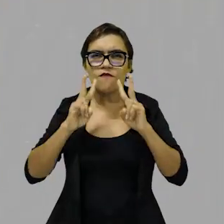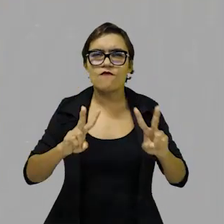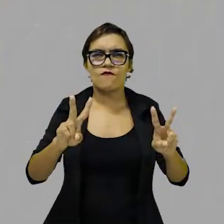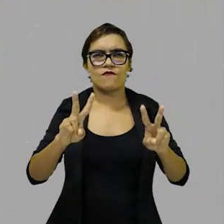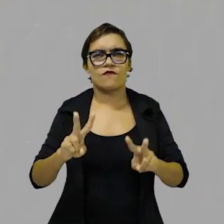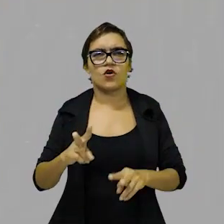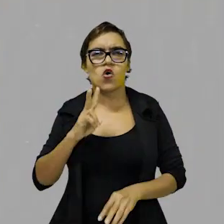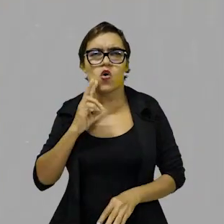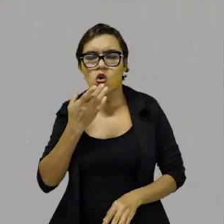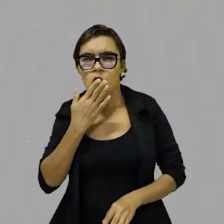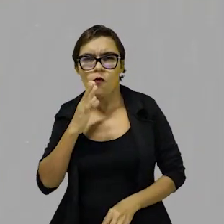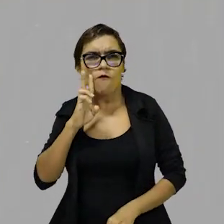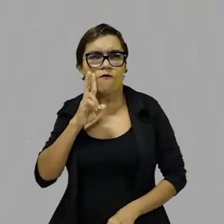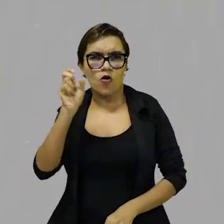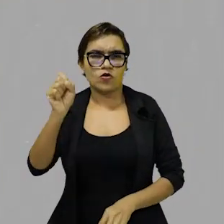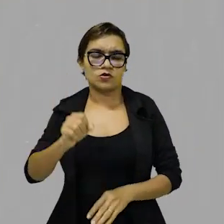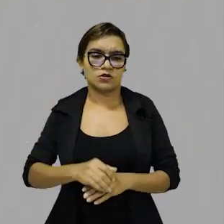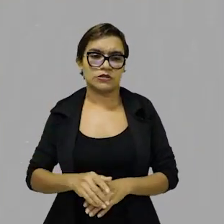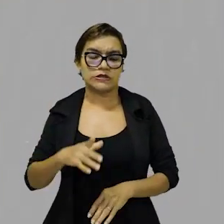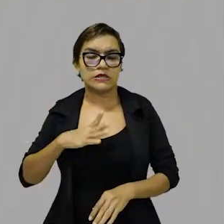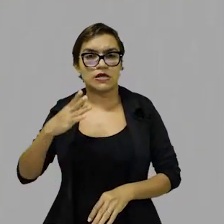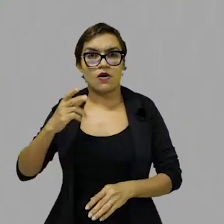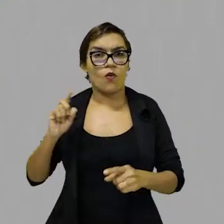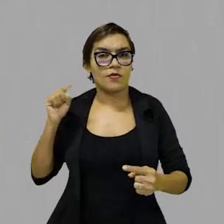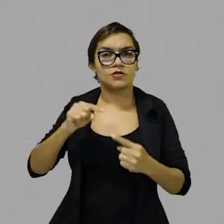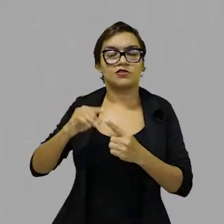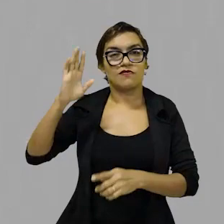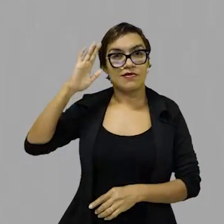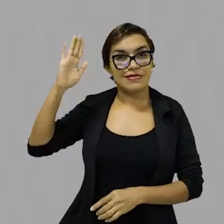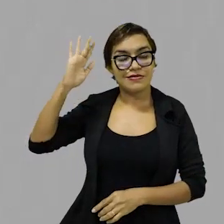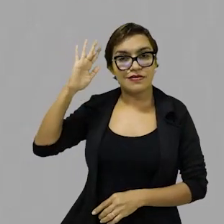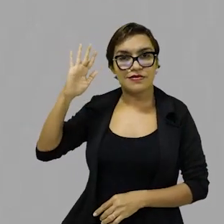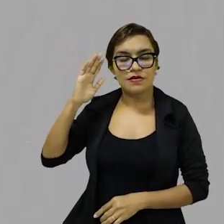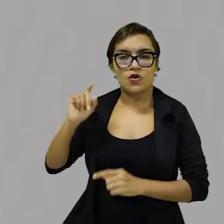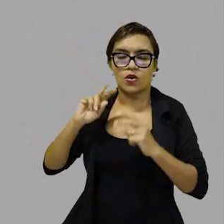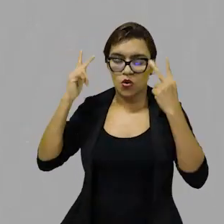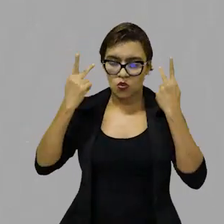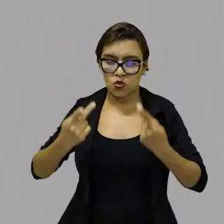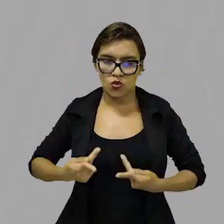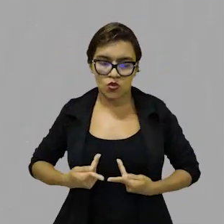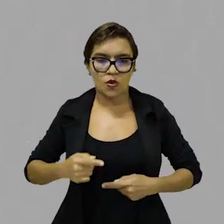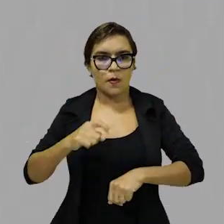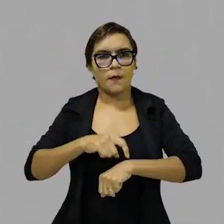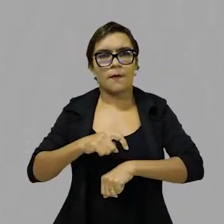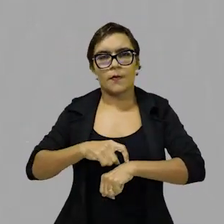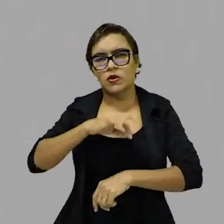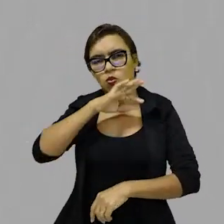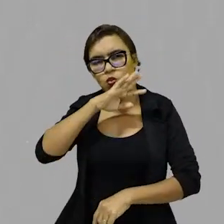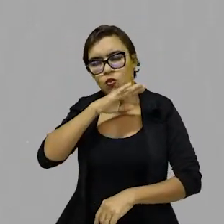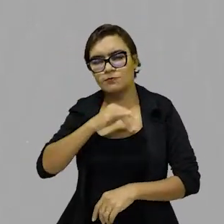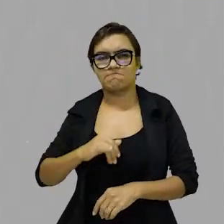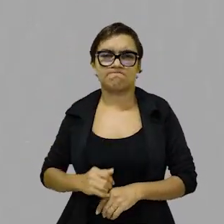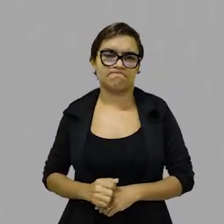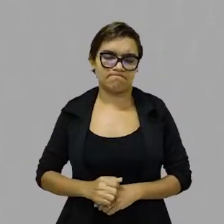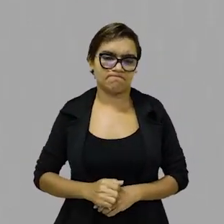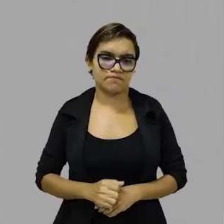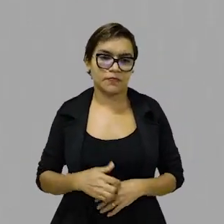justamente entender o ser humano nessa essência negativa e pessimista das coisas. E é lógico, nem todos